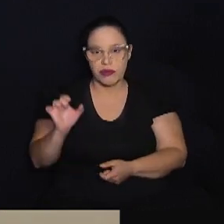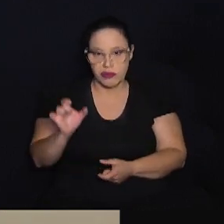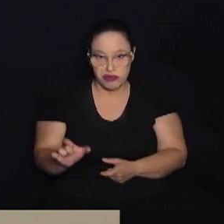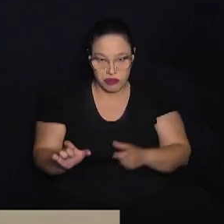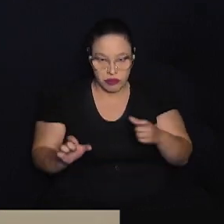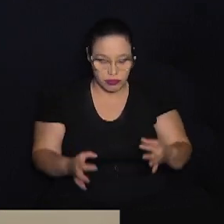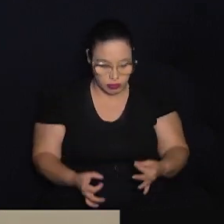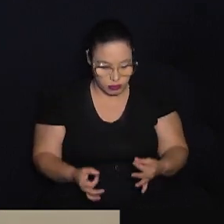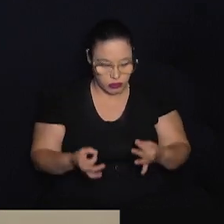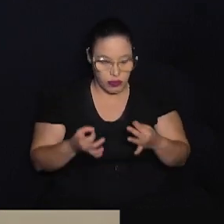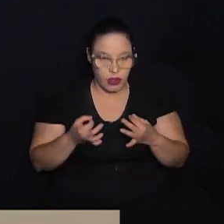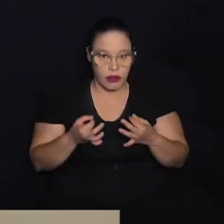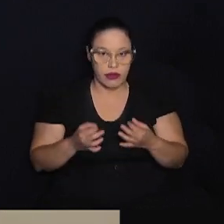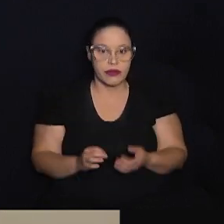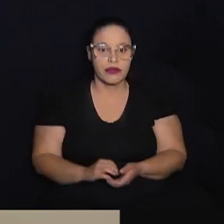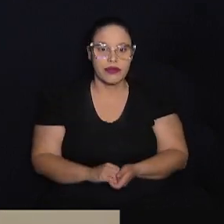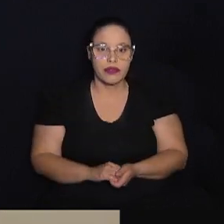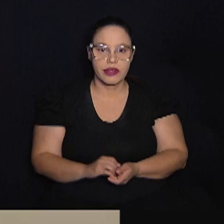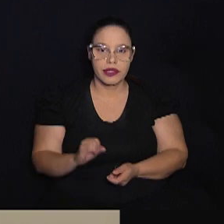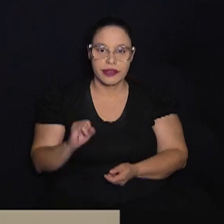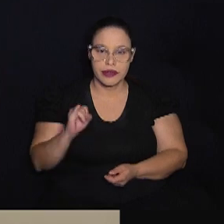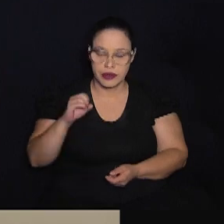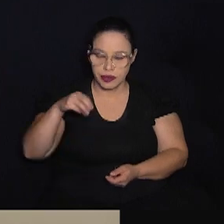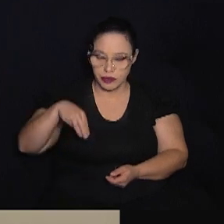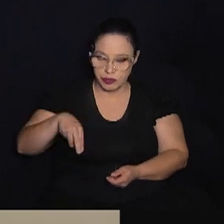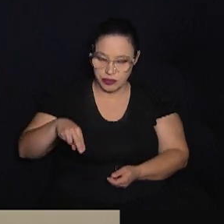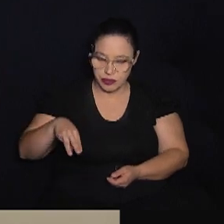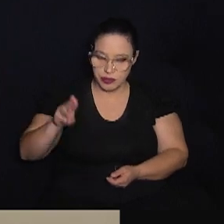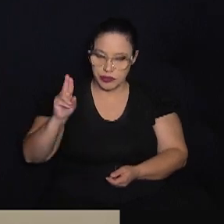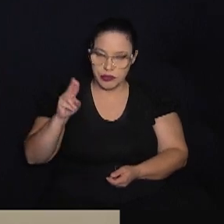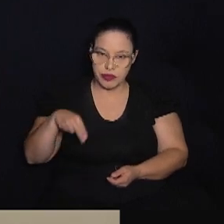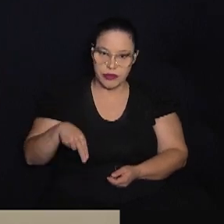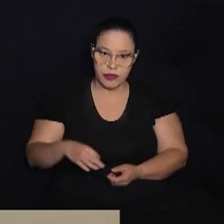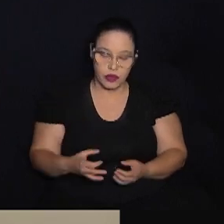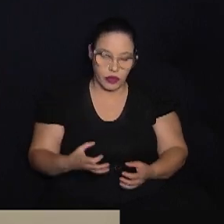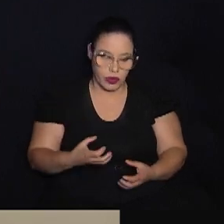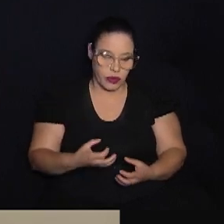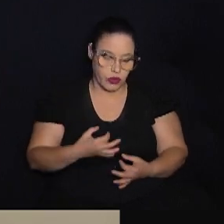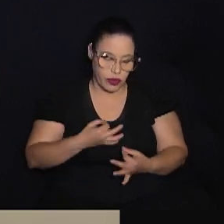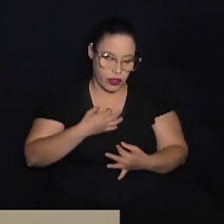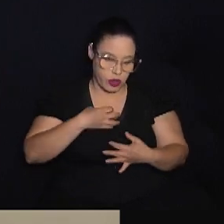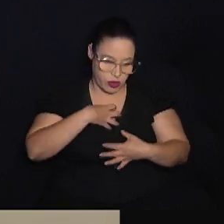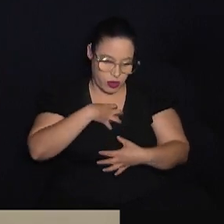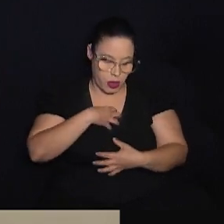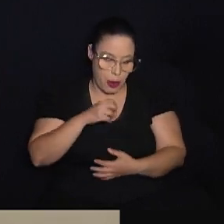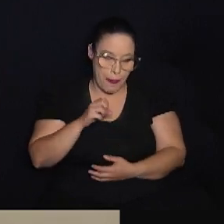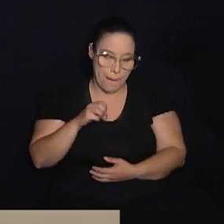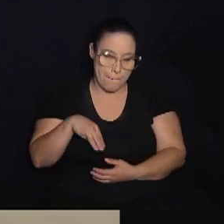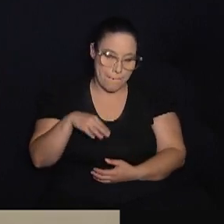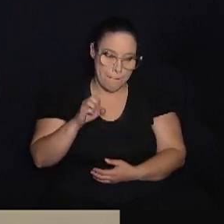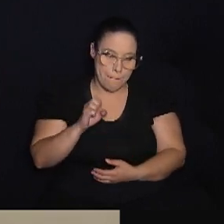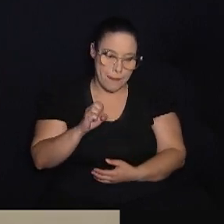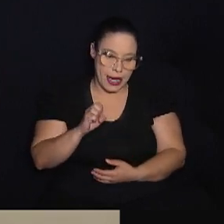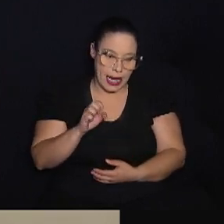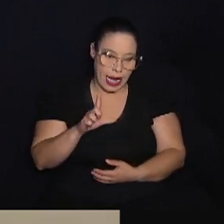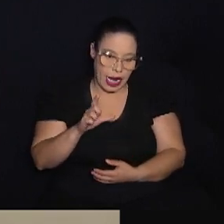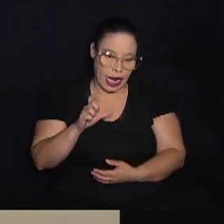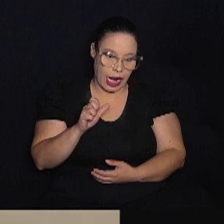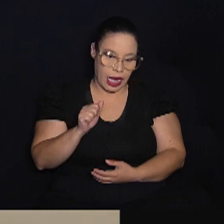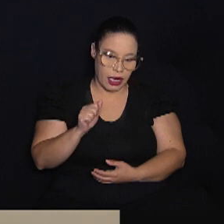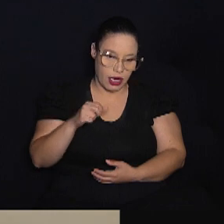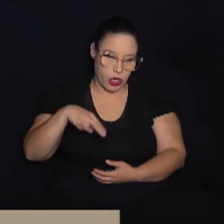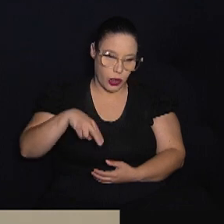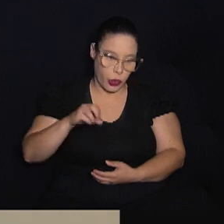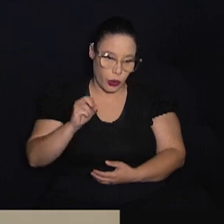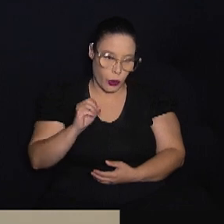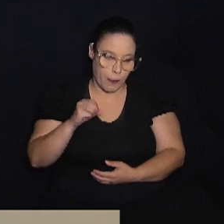são bastante estudados em relação à imunoterapia, por exemplo, câncer de pulmão, melanoma, e agora estão sendo estudados para outros tipos